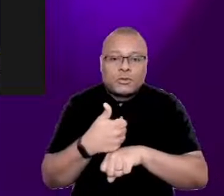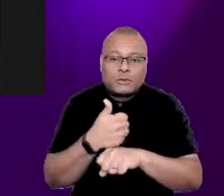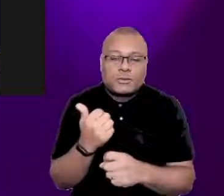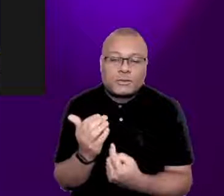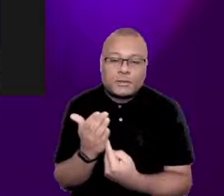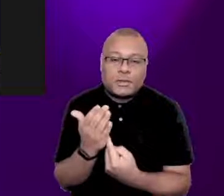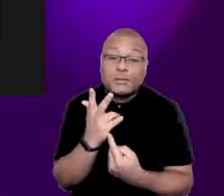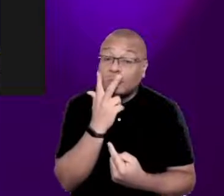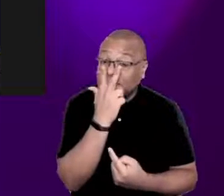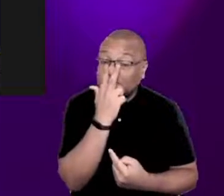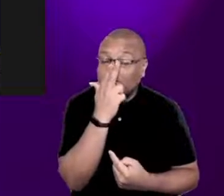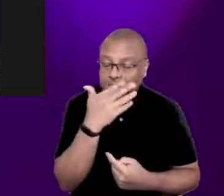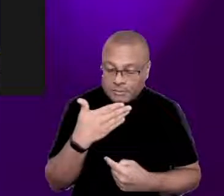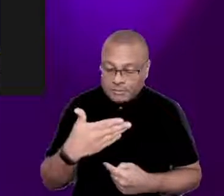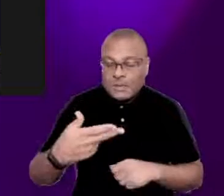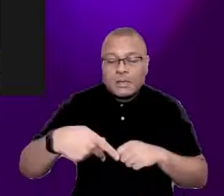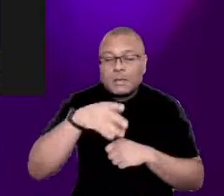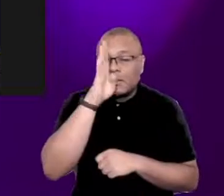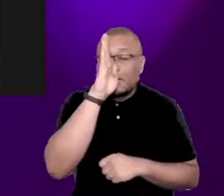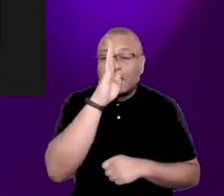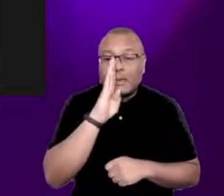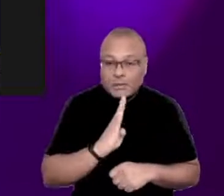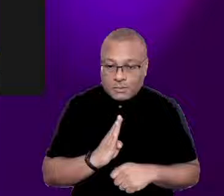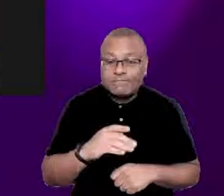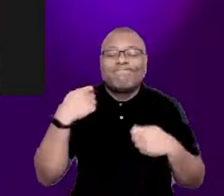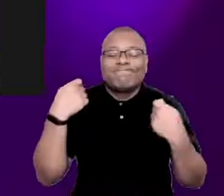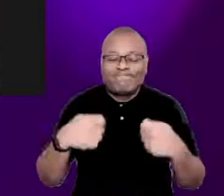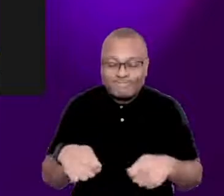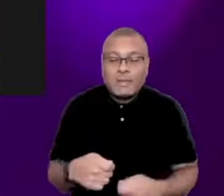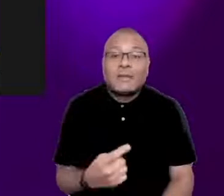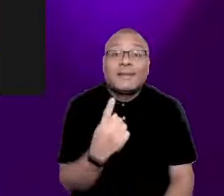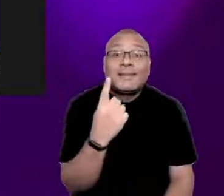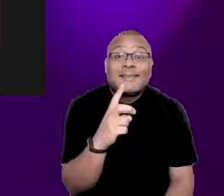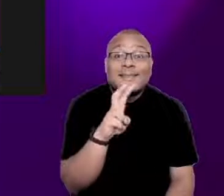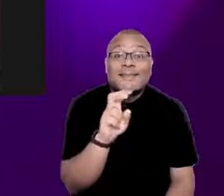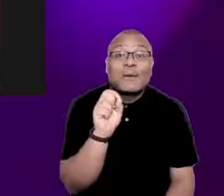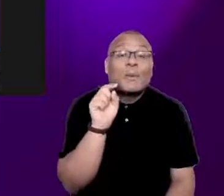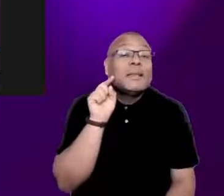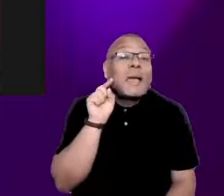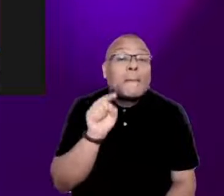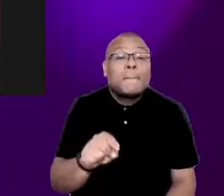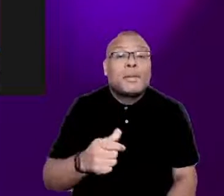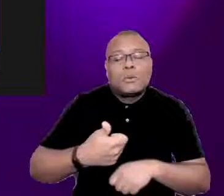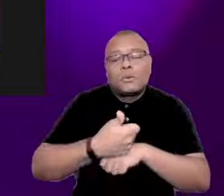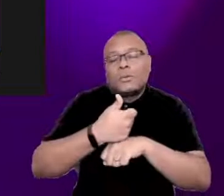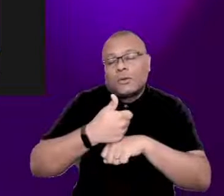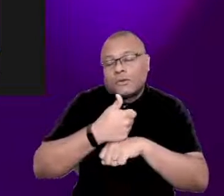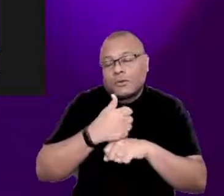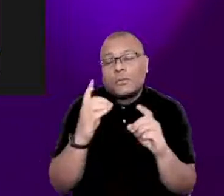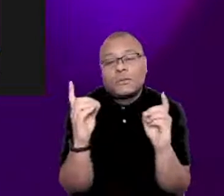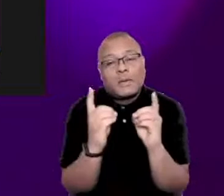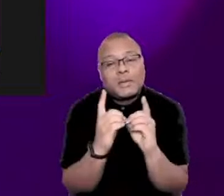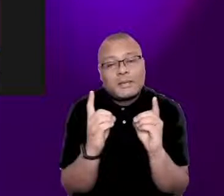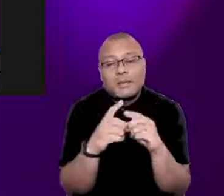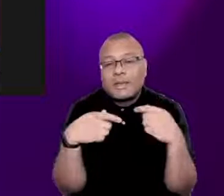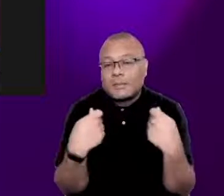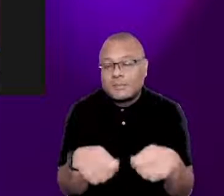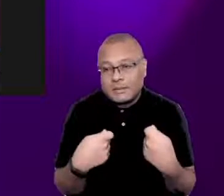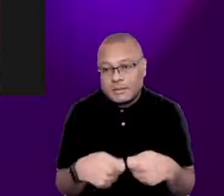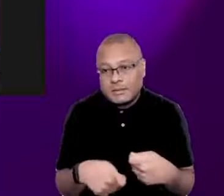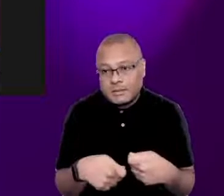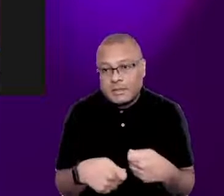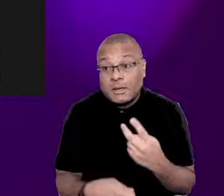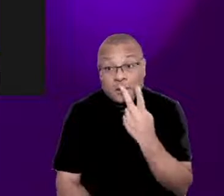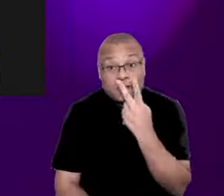as estimativas é que no Brasil a gente precisa de pelo menos 150 mil desses profissionais para atender a demanda. Basta